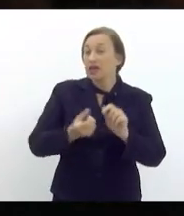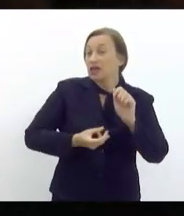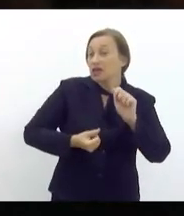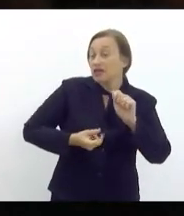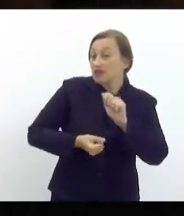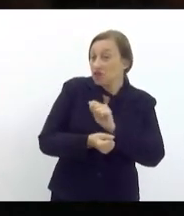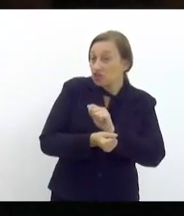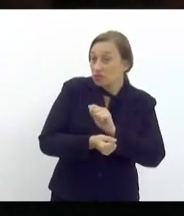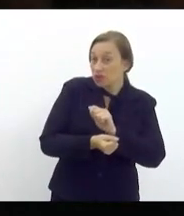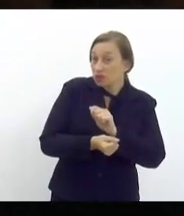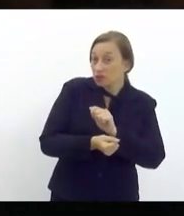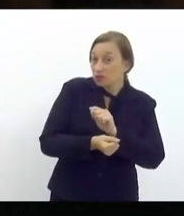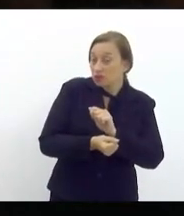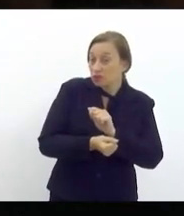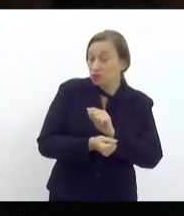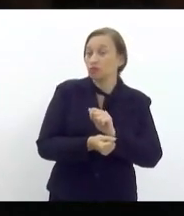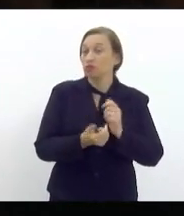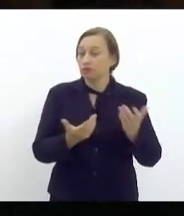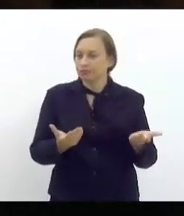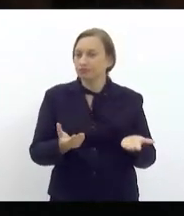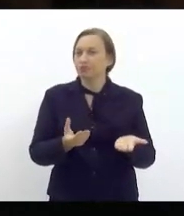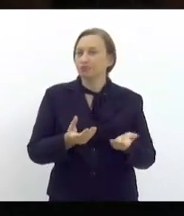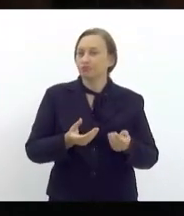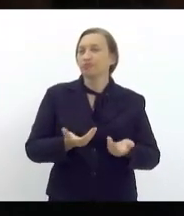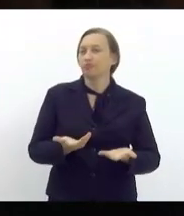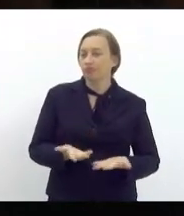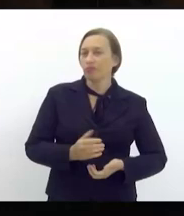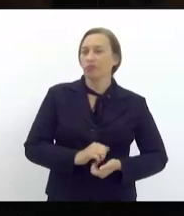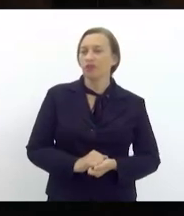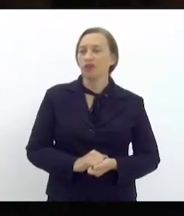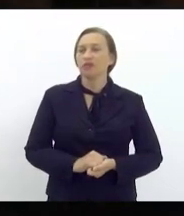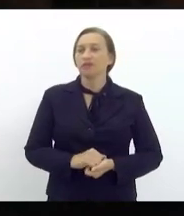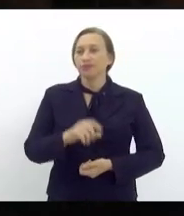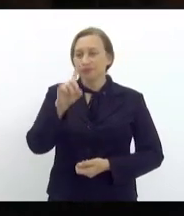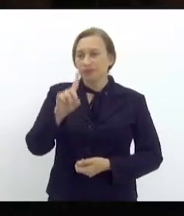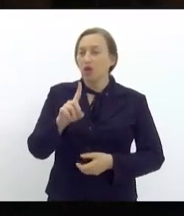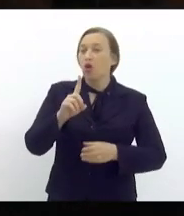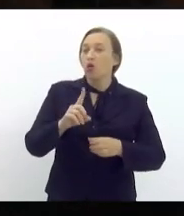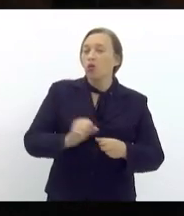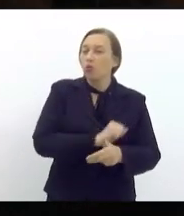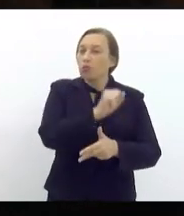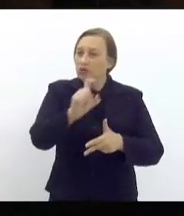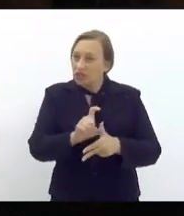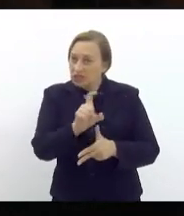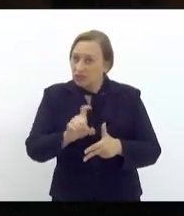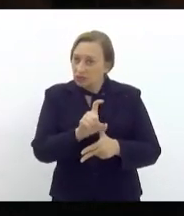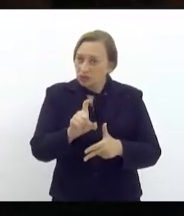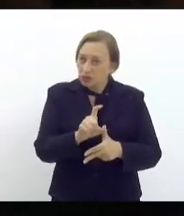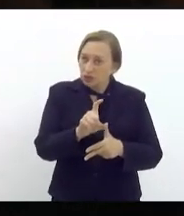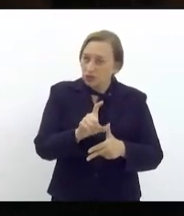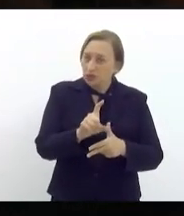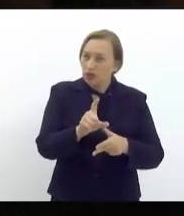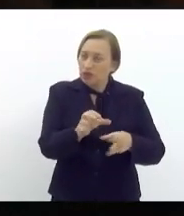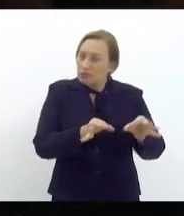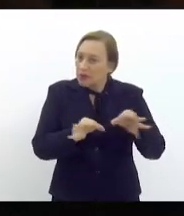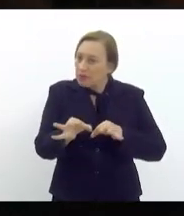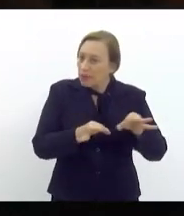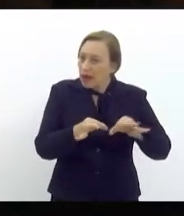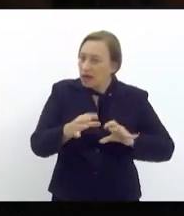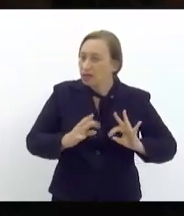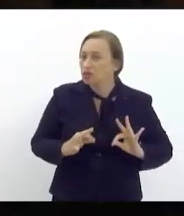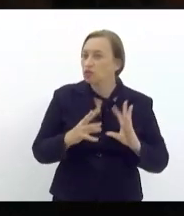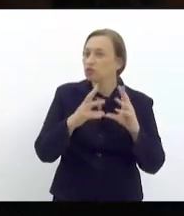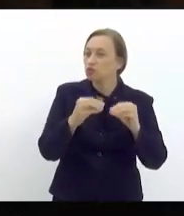direitos sobre o que é a perspectiva do poder executivo essencialmente que é aquele que monta a peça que